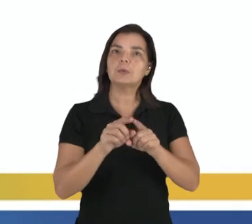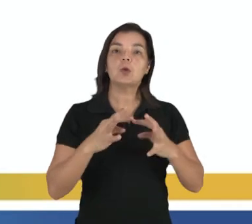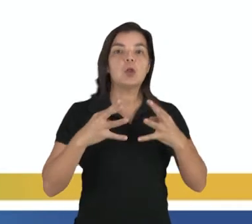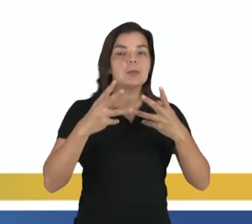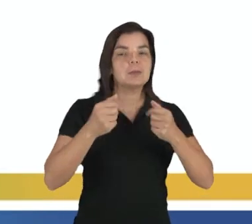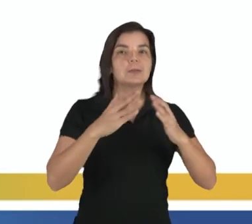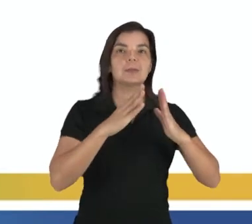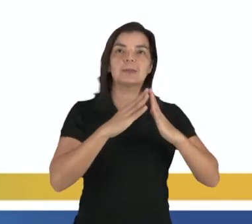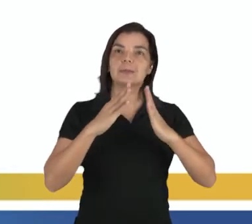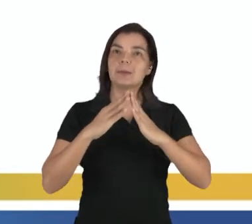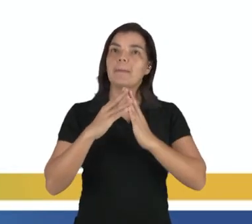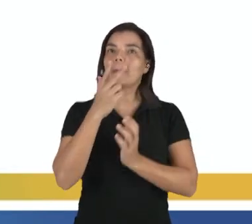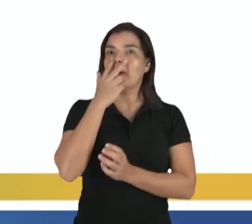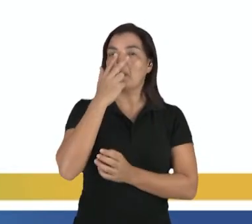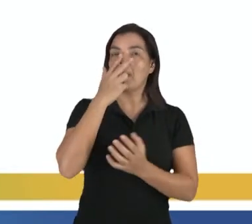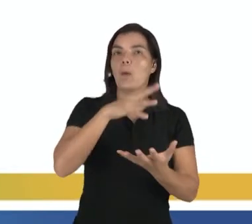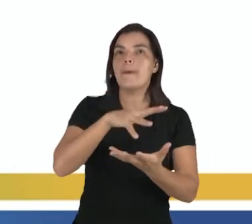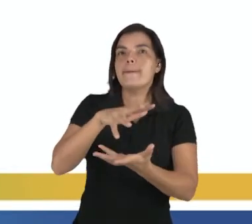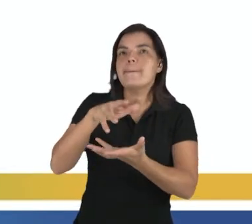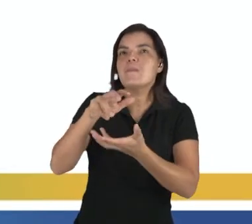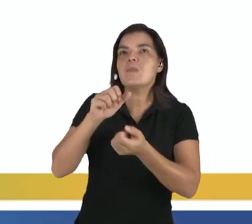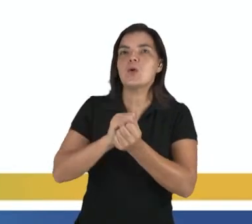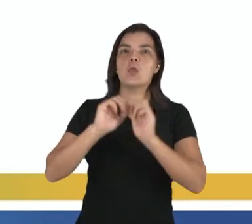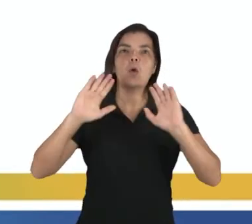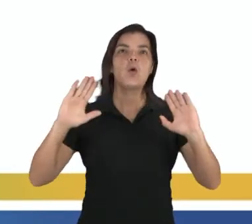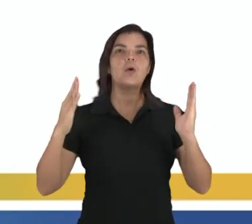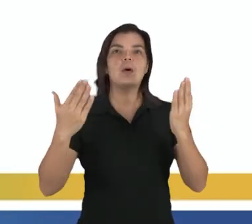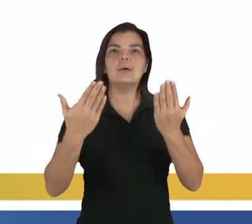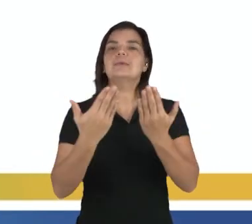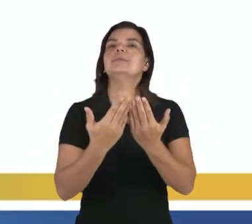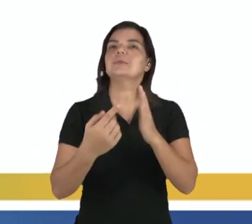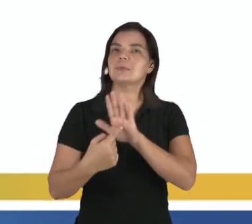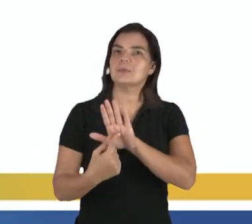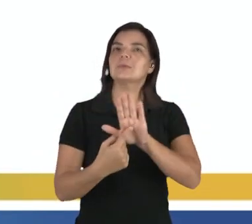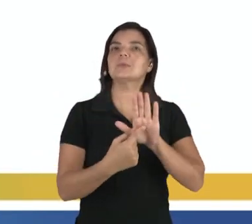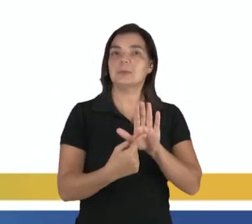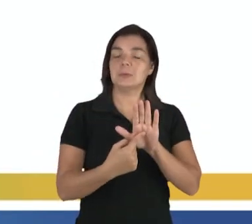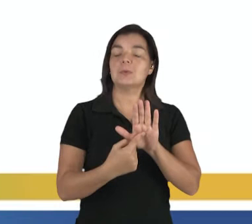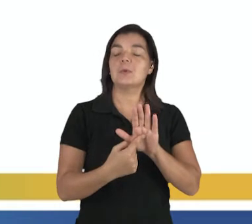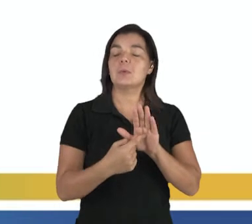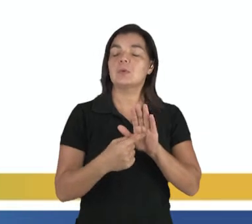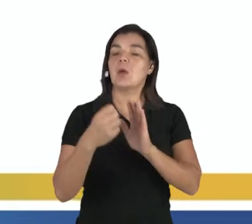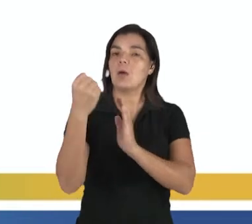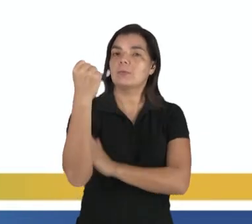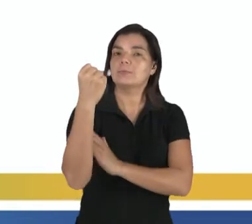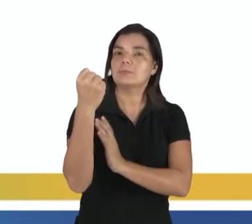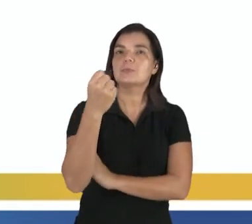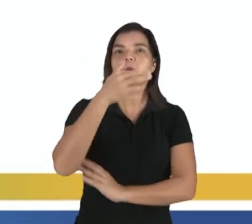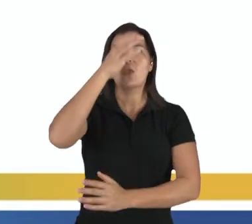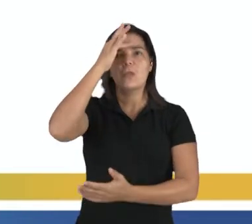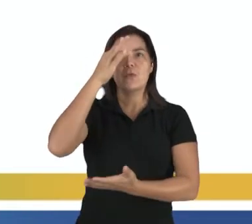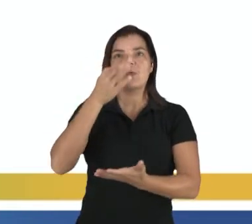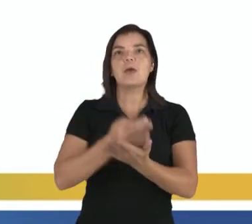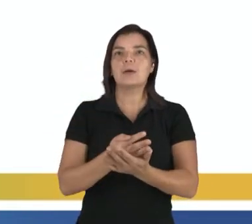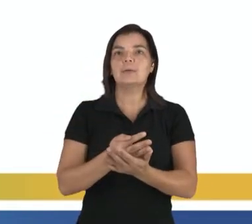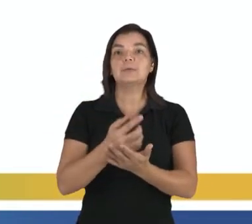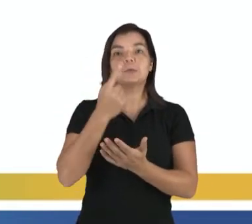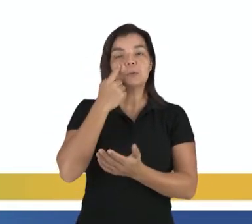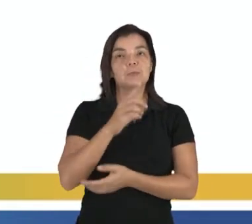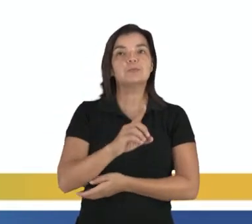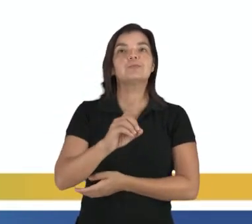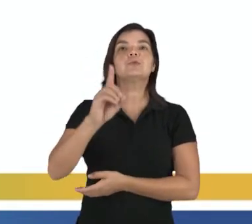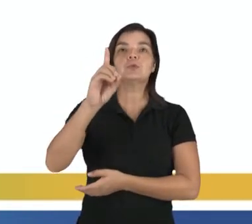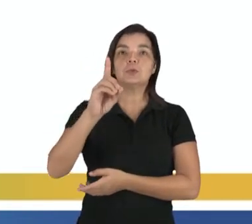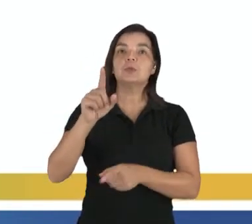sobre todas as casas, parece olhar o mundo ao redor. Este elemento representa a força da fé na figura